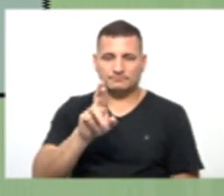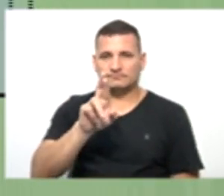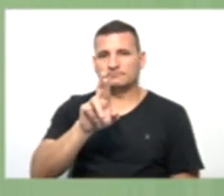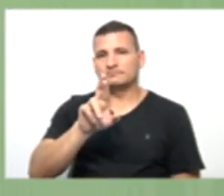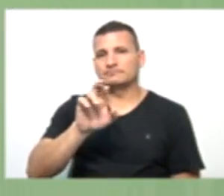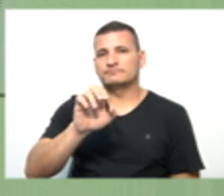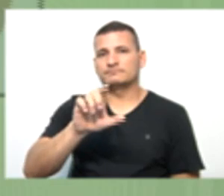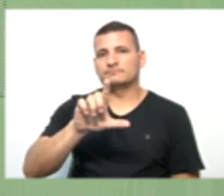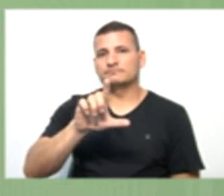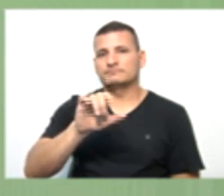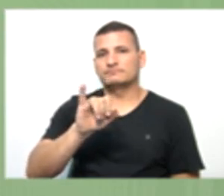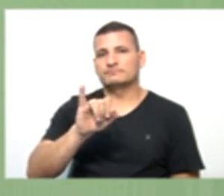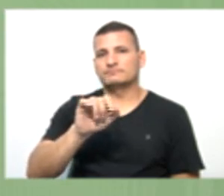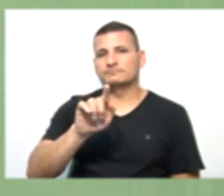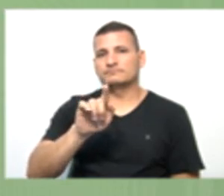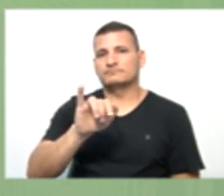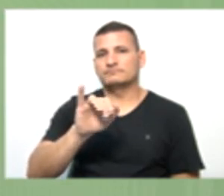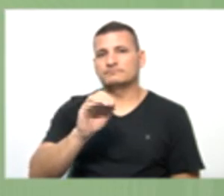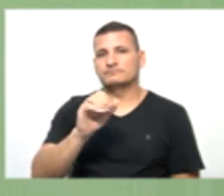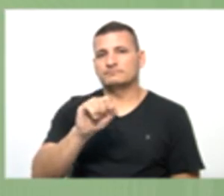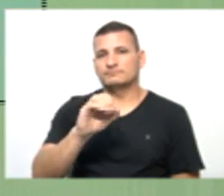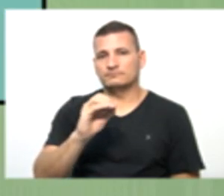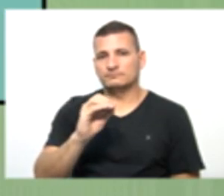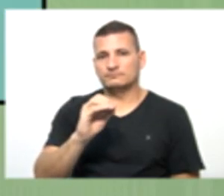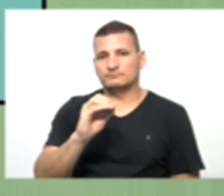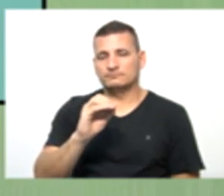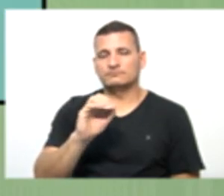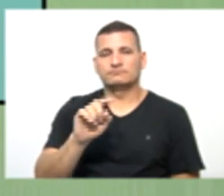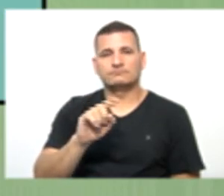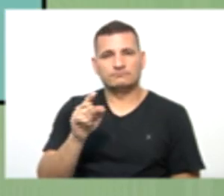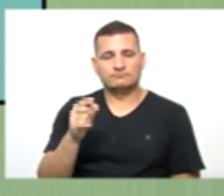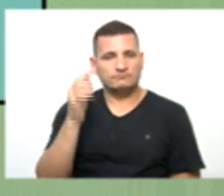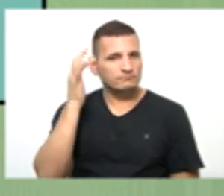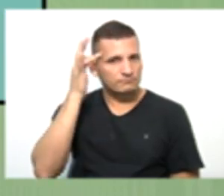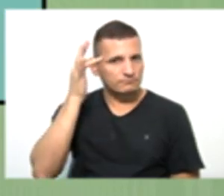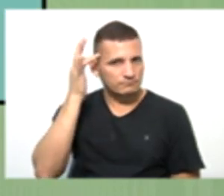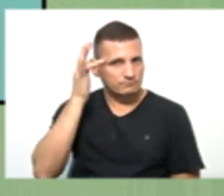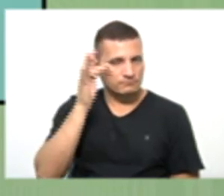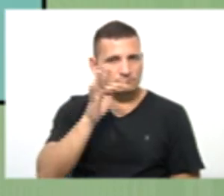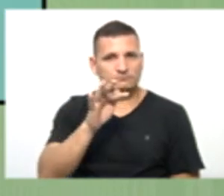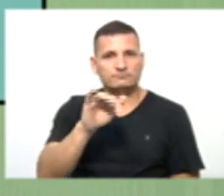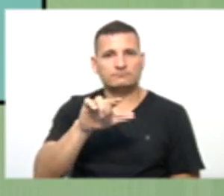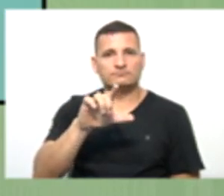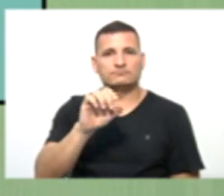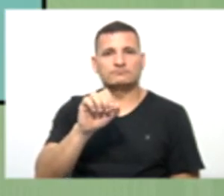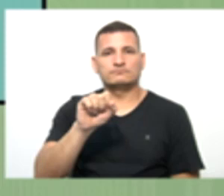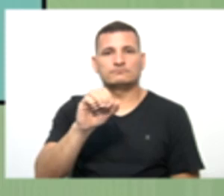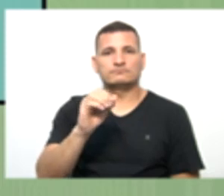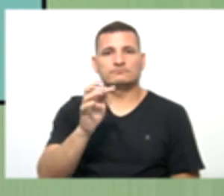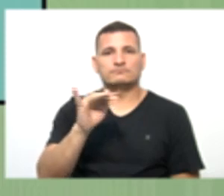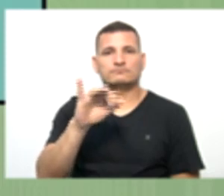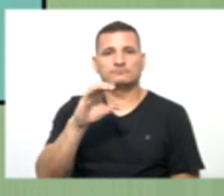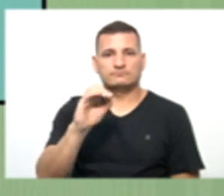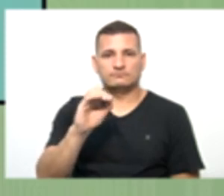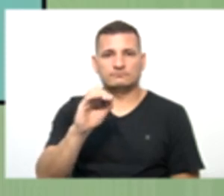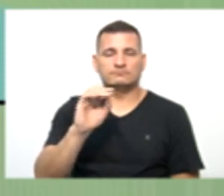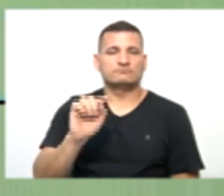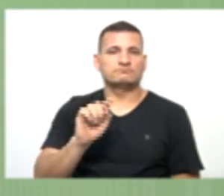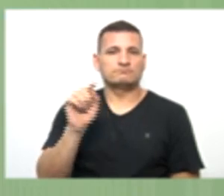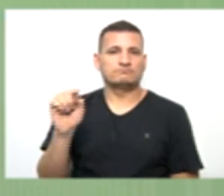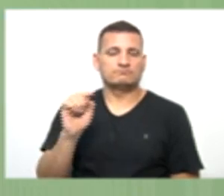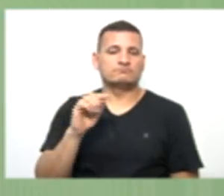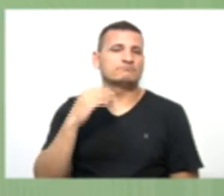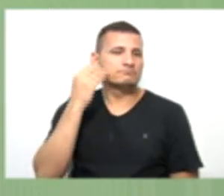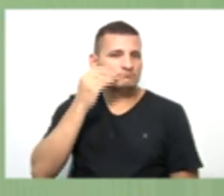nós temos o filosófico, seguindo então o conhecimento popular e